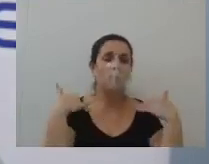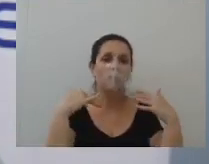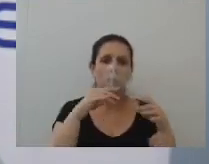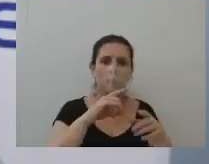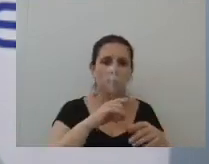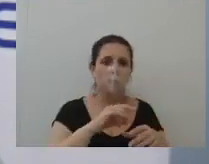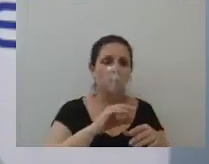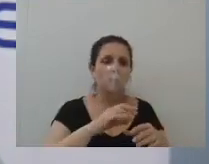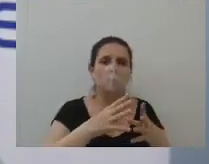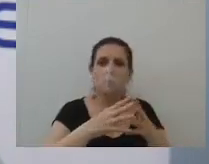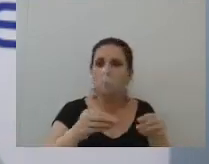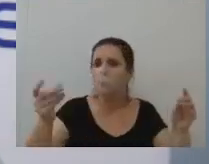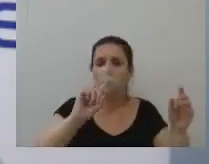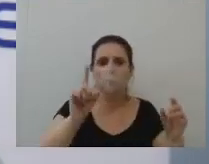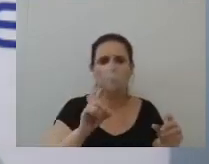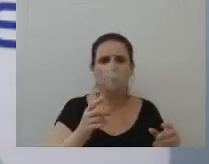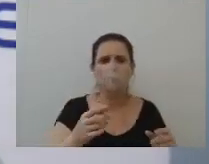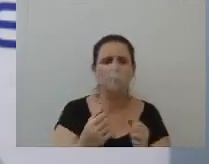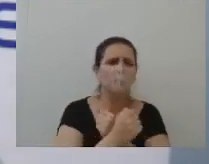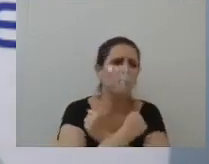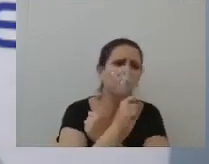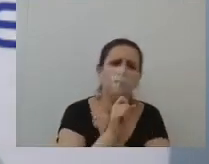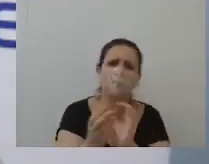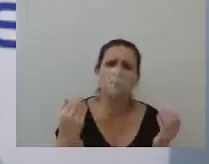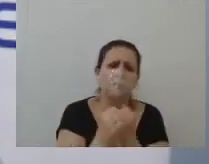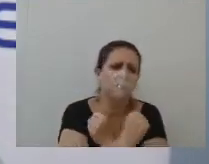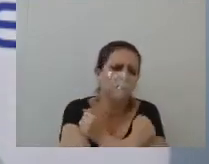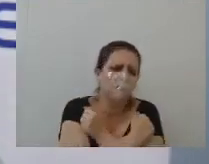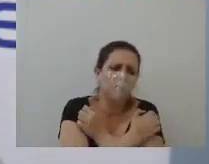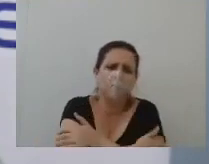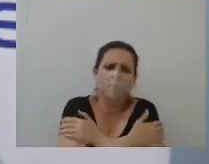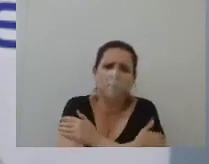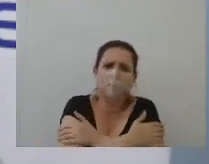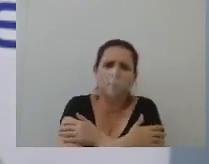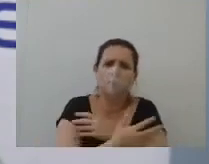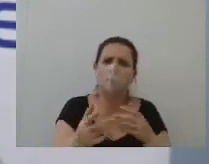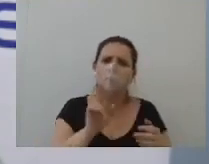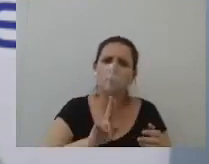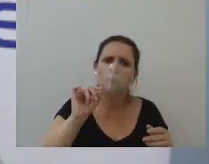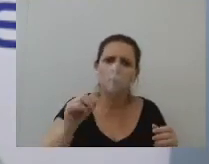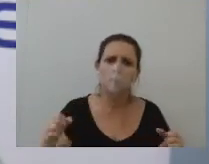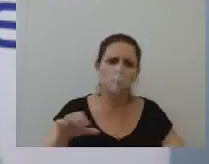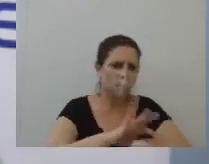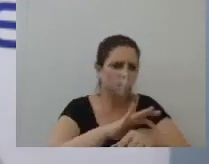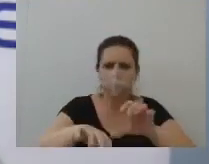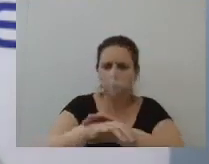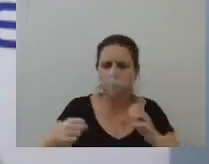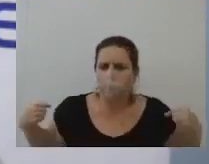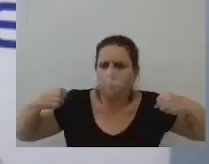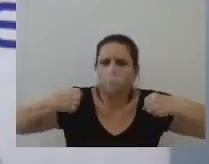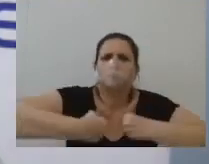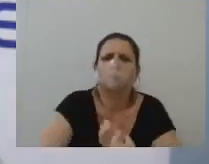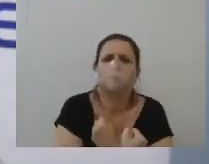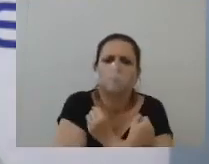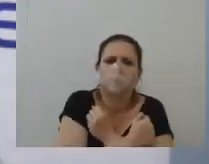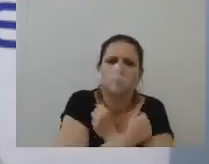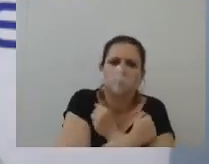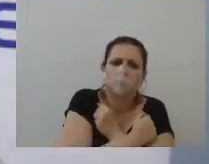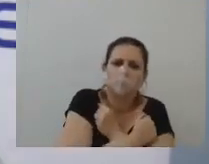frio, eu quero usar algo para me aquecer. Aí eu uso um casacão. O casaco, ele tem